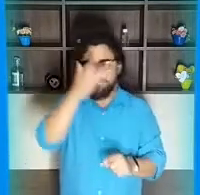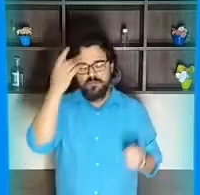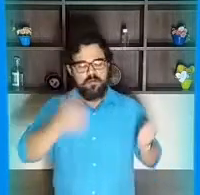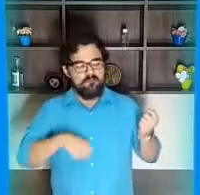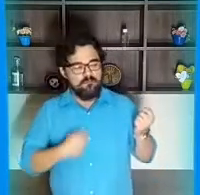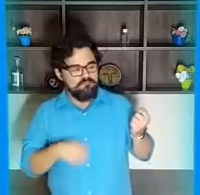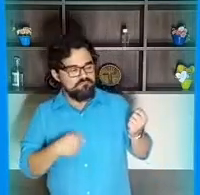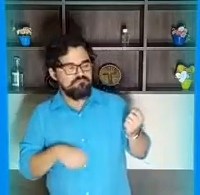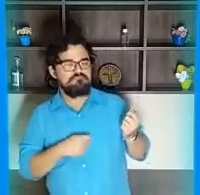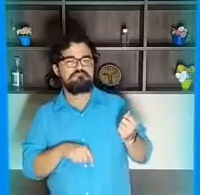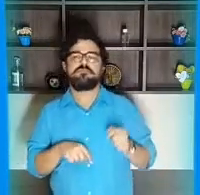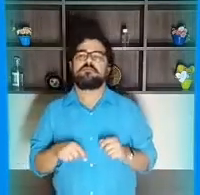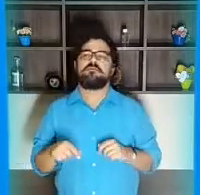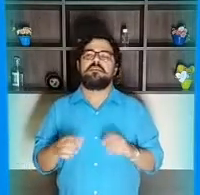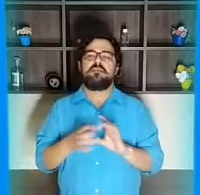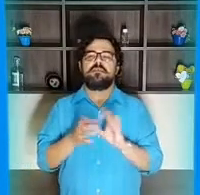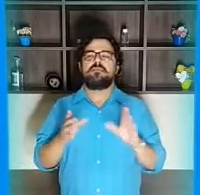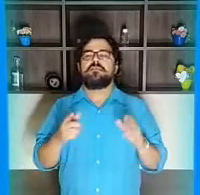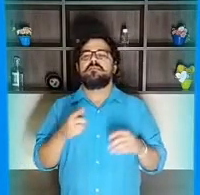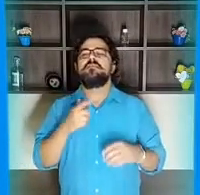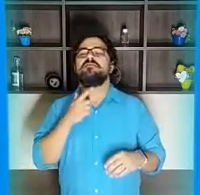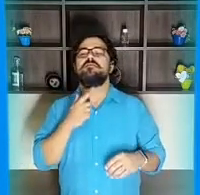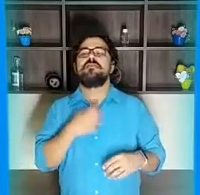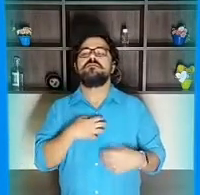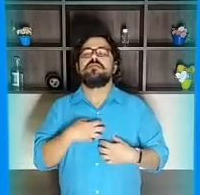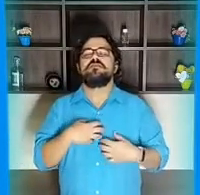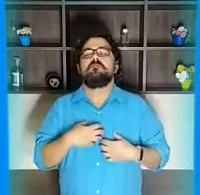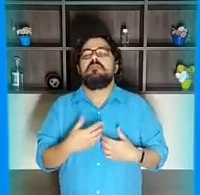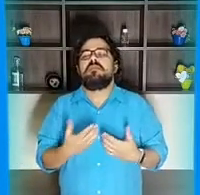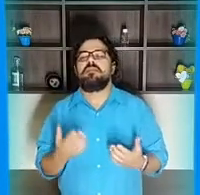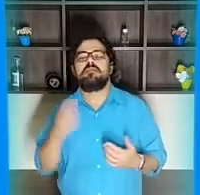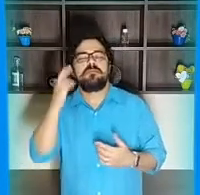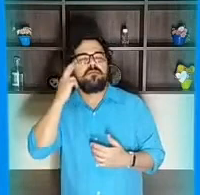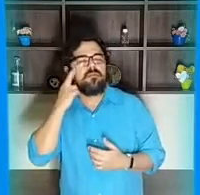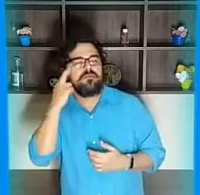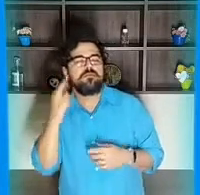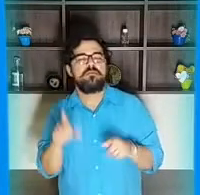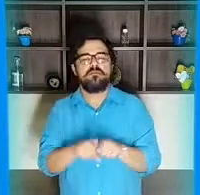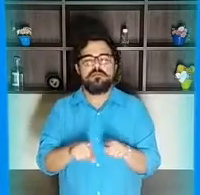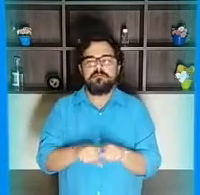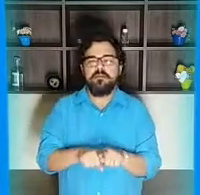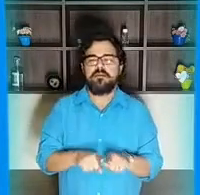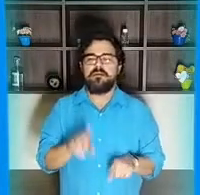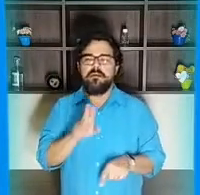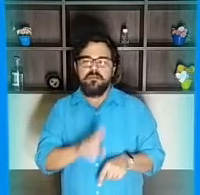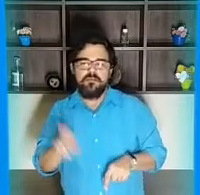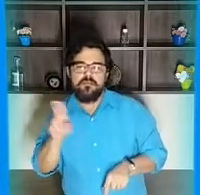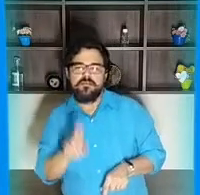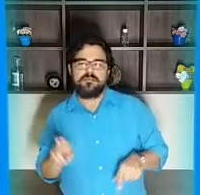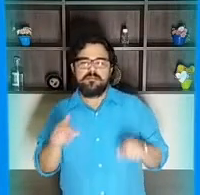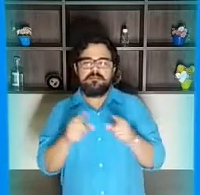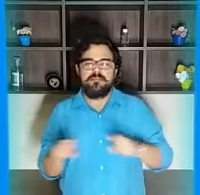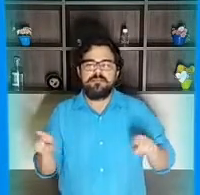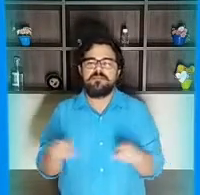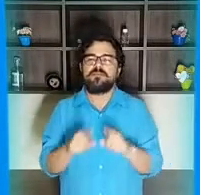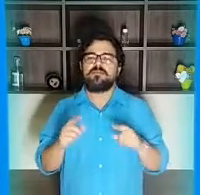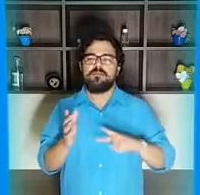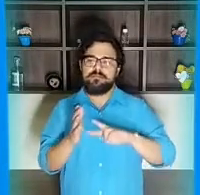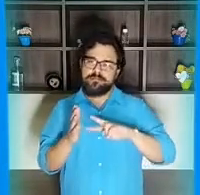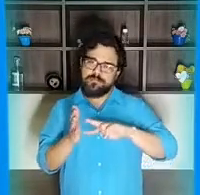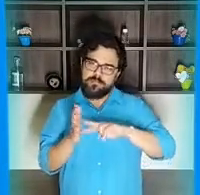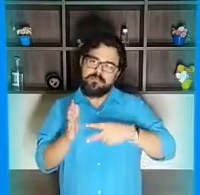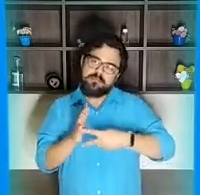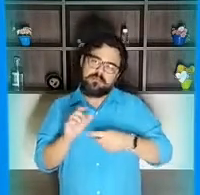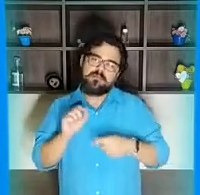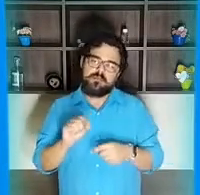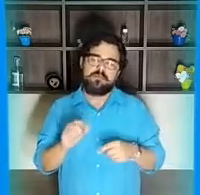vazão aos nossos sentimentos, às nossas reflexões também por meio da música. Então o sentido é todo esse. Uau! Muito